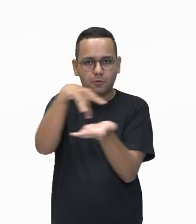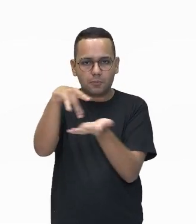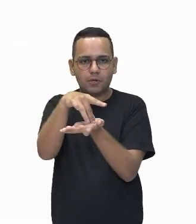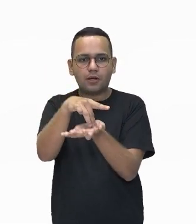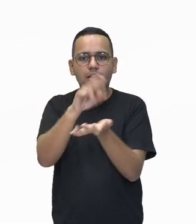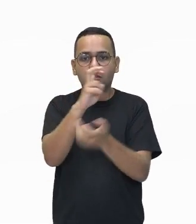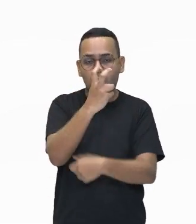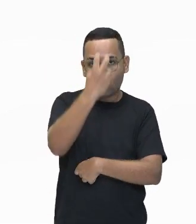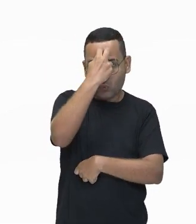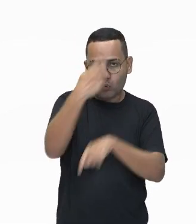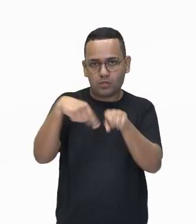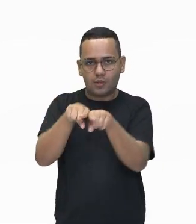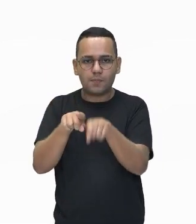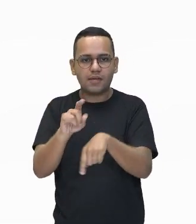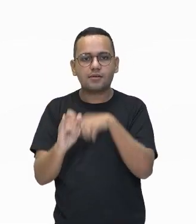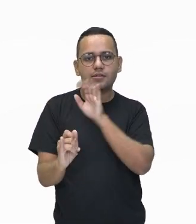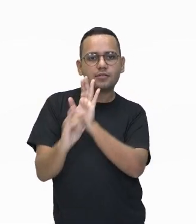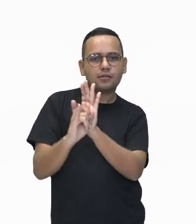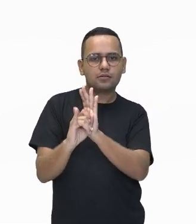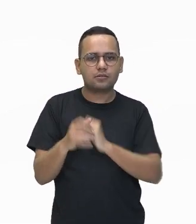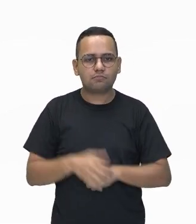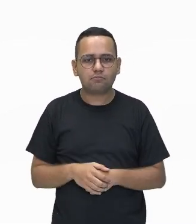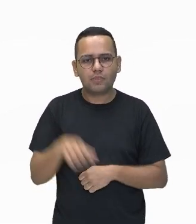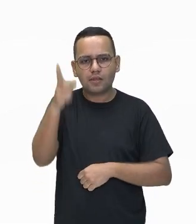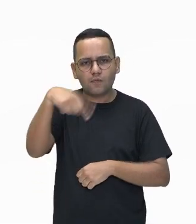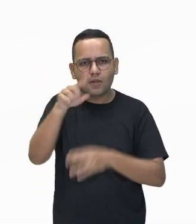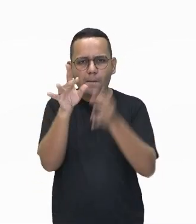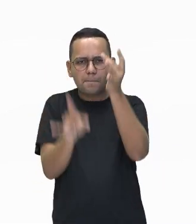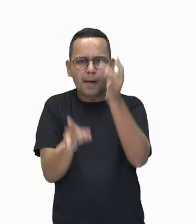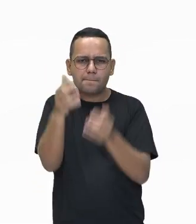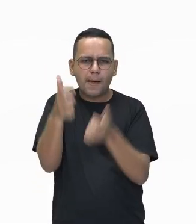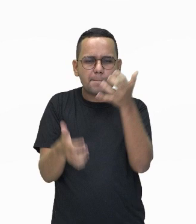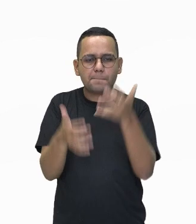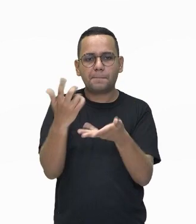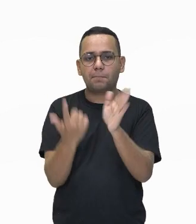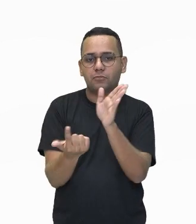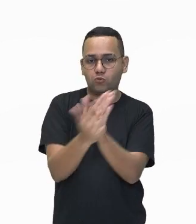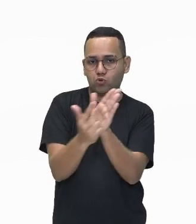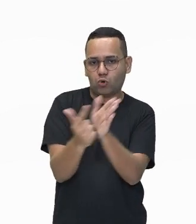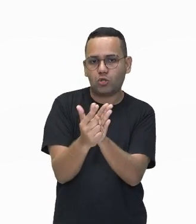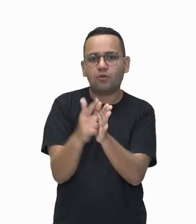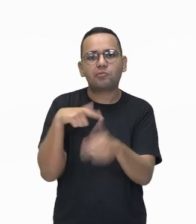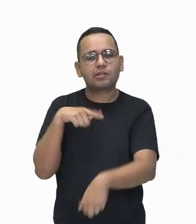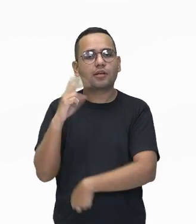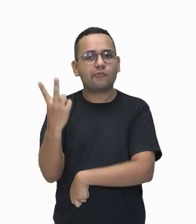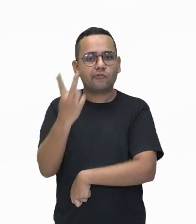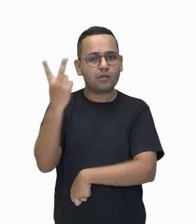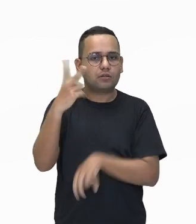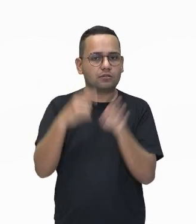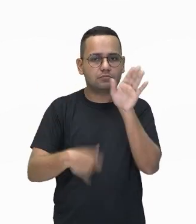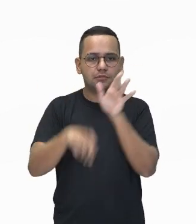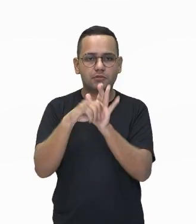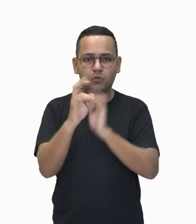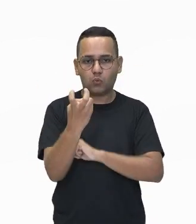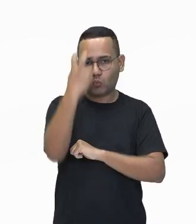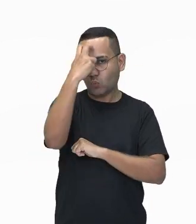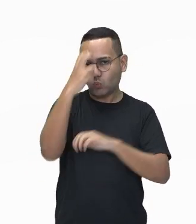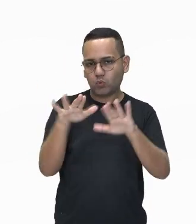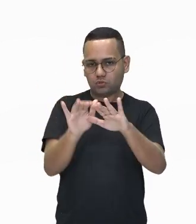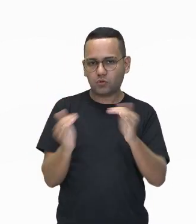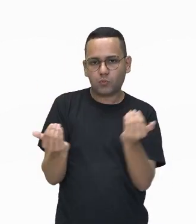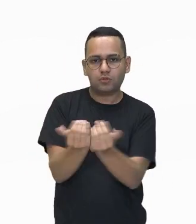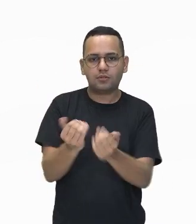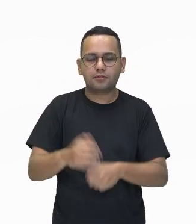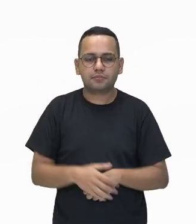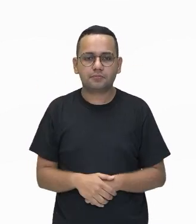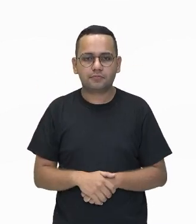Identidade, fazendo então aí uma matéria jornalística sobre a valorização da identidade cultural das